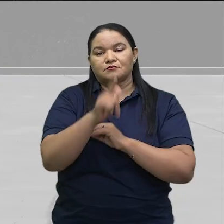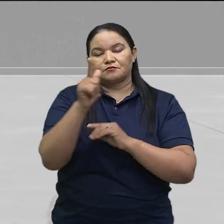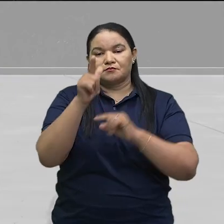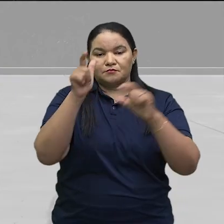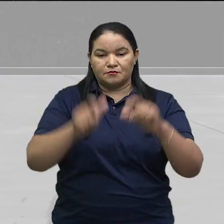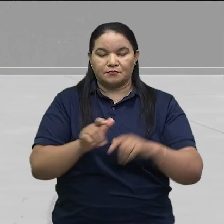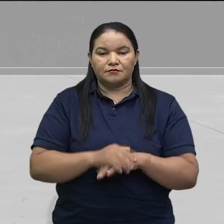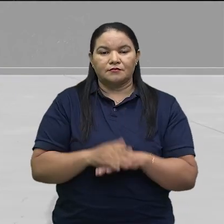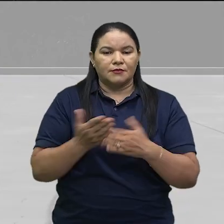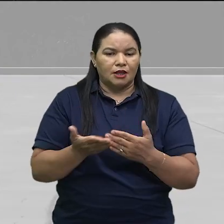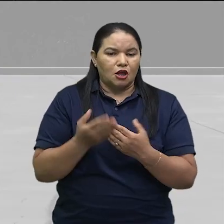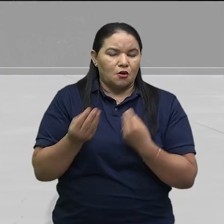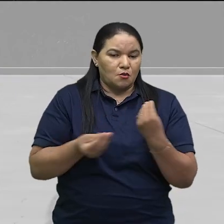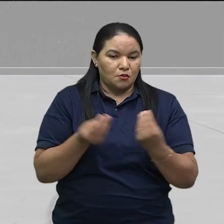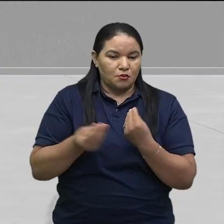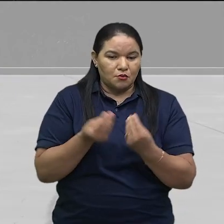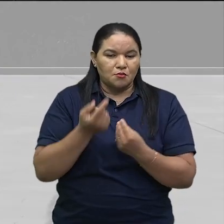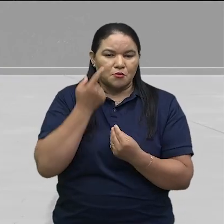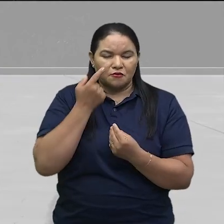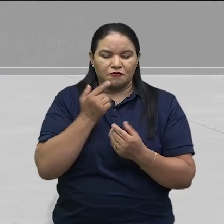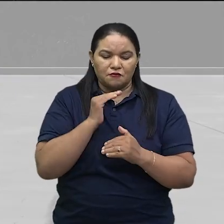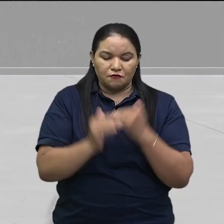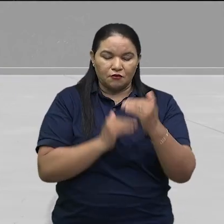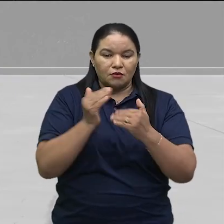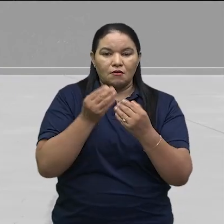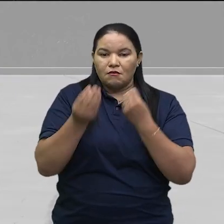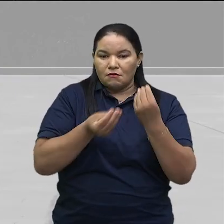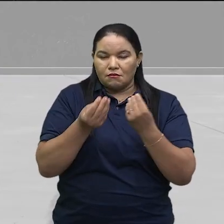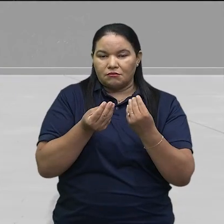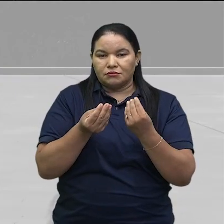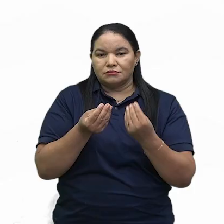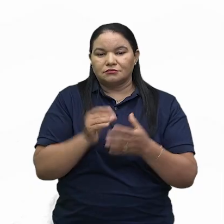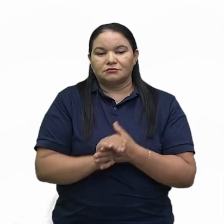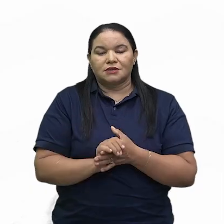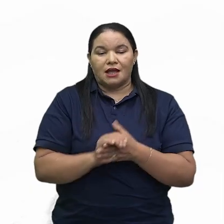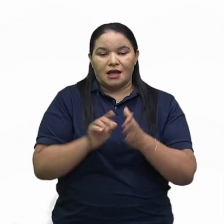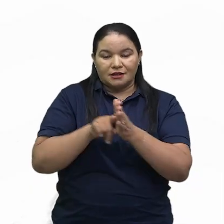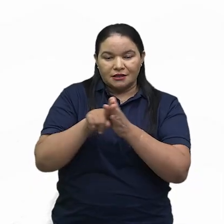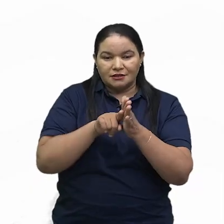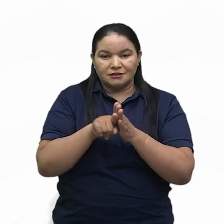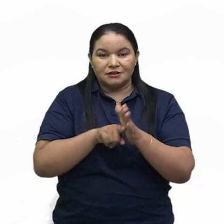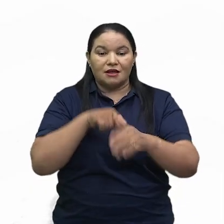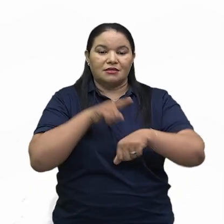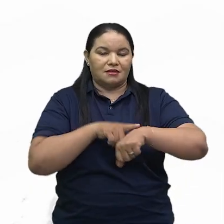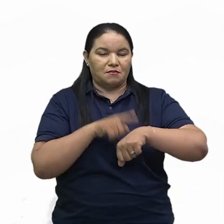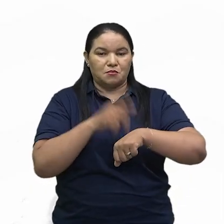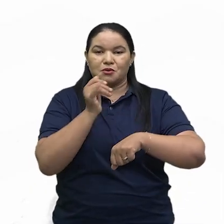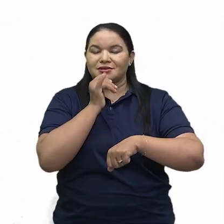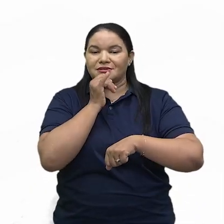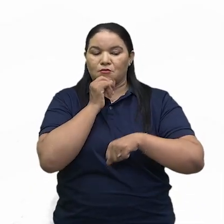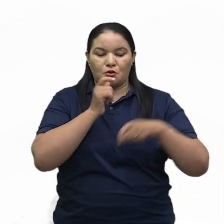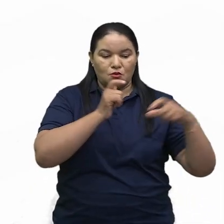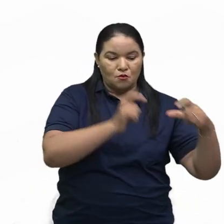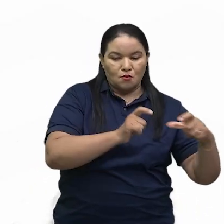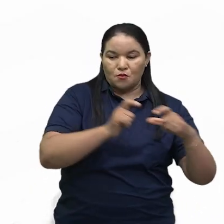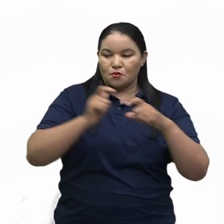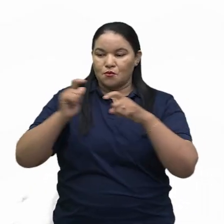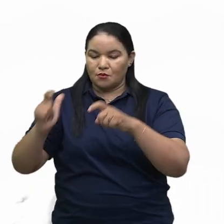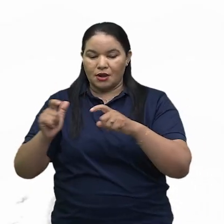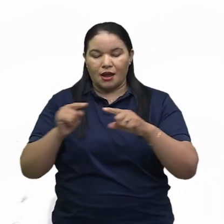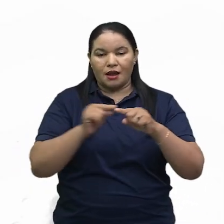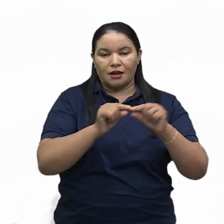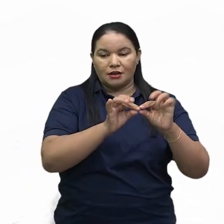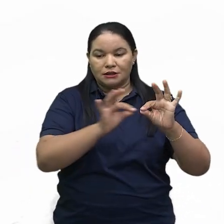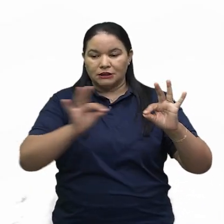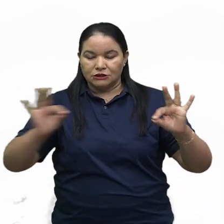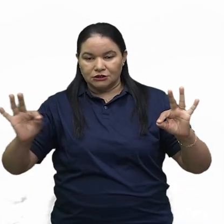evolução dos meios de transporte, por exemplo? Basta a gente analisar o tempo de viagem entre um lugar e outro. Eu vou pegar